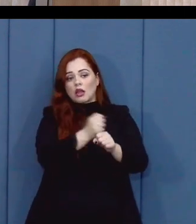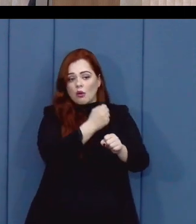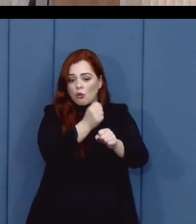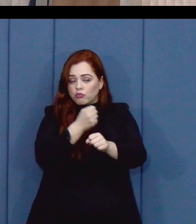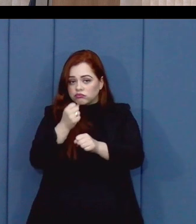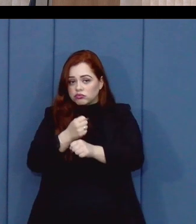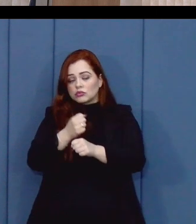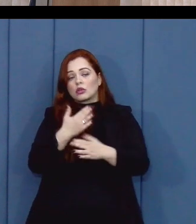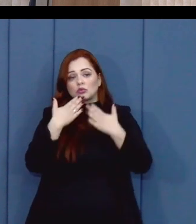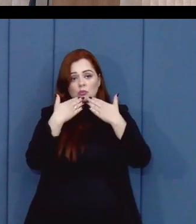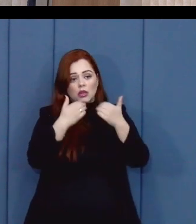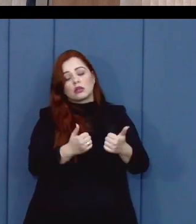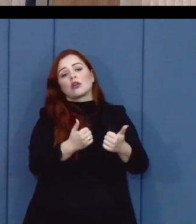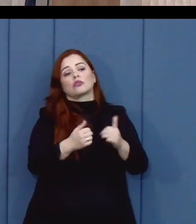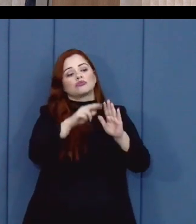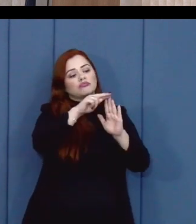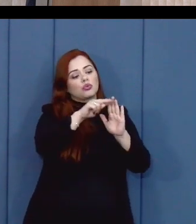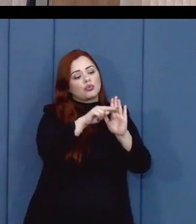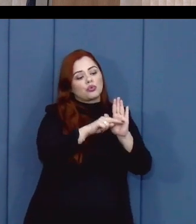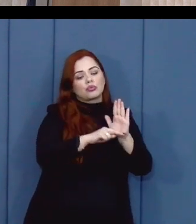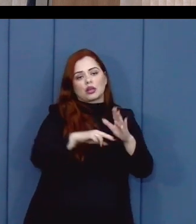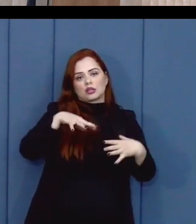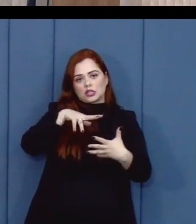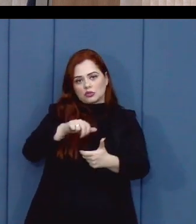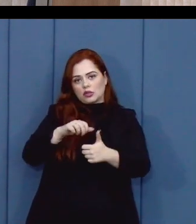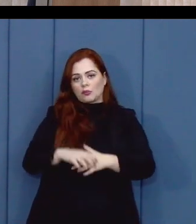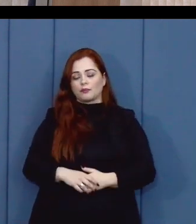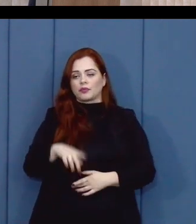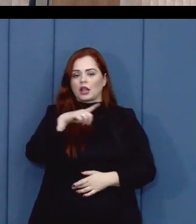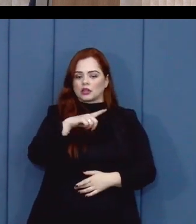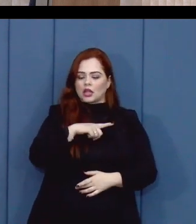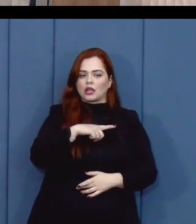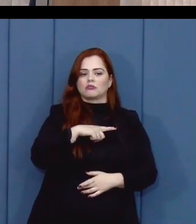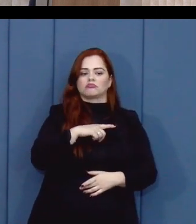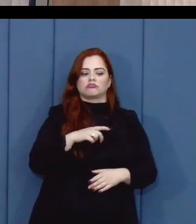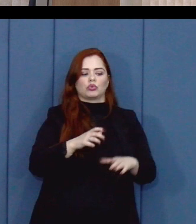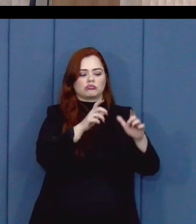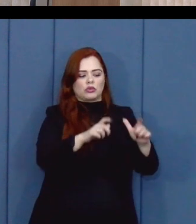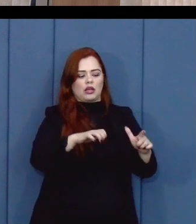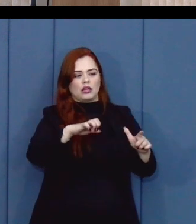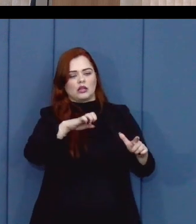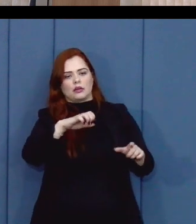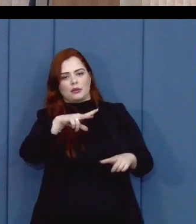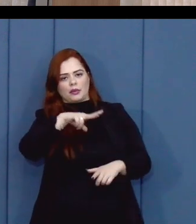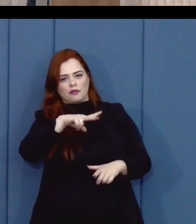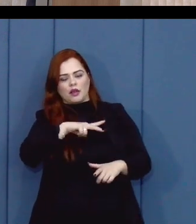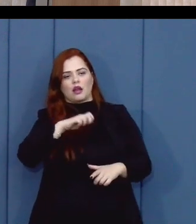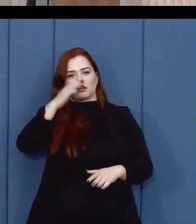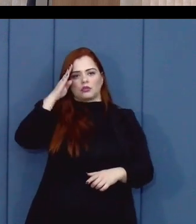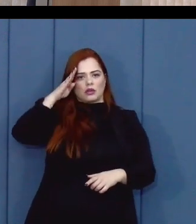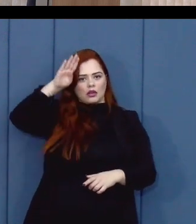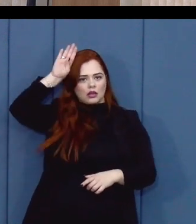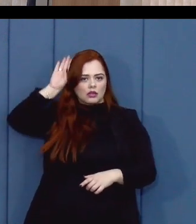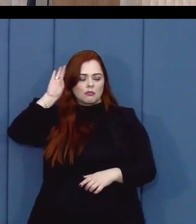padrões e diretrizes internacionais. Então, a gente ter o setor privado, ter a academia, ter o governo,